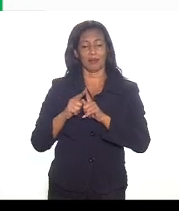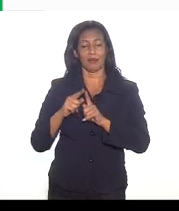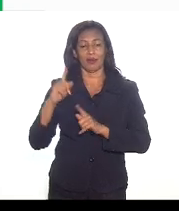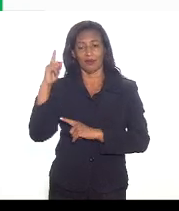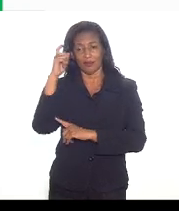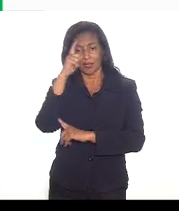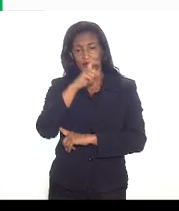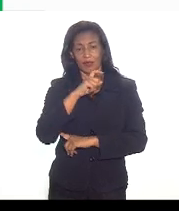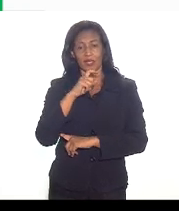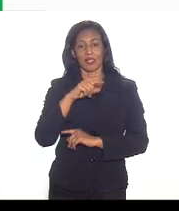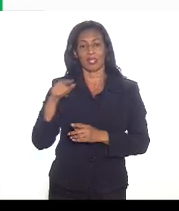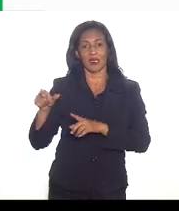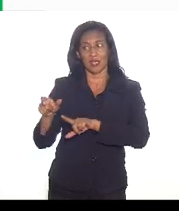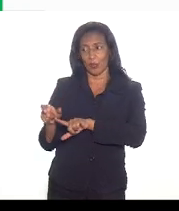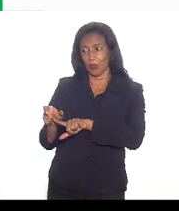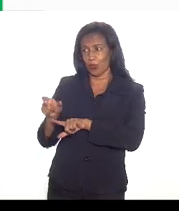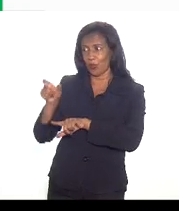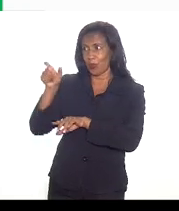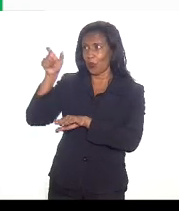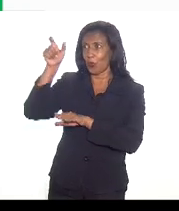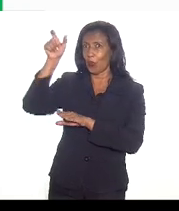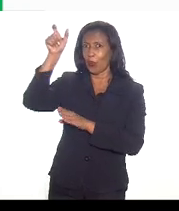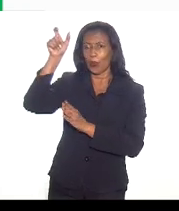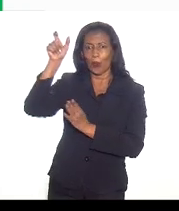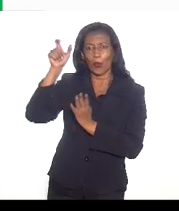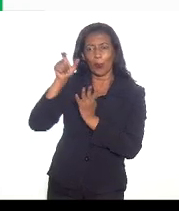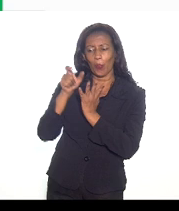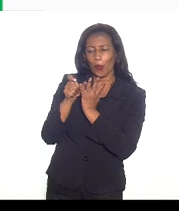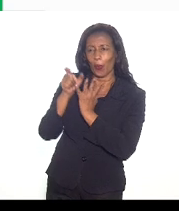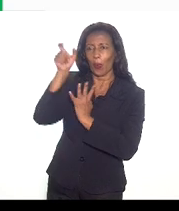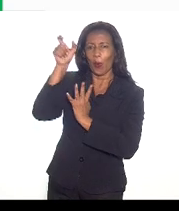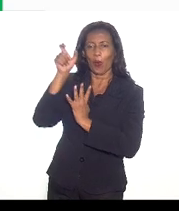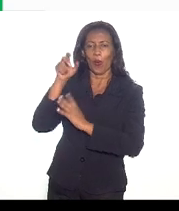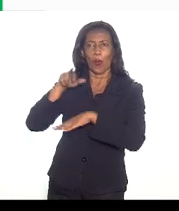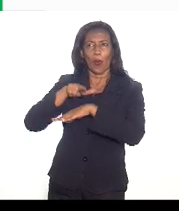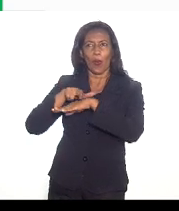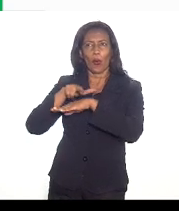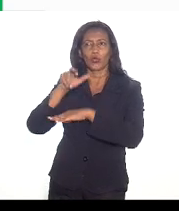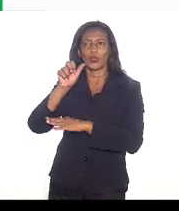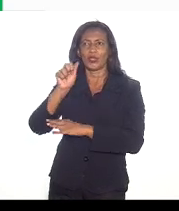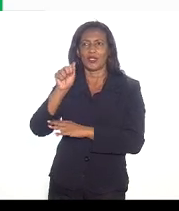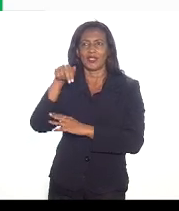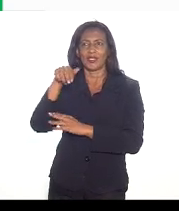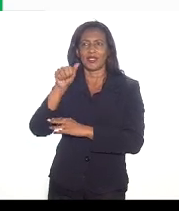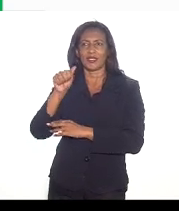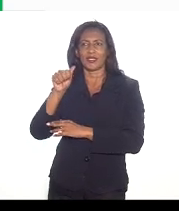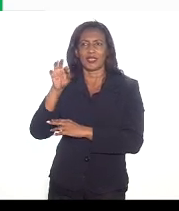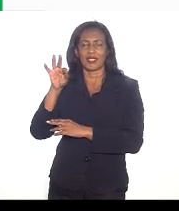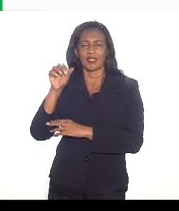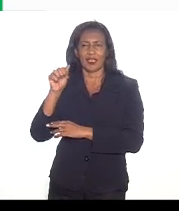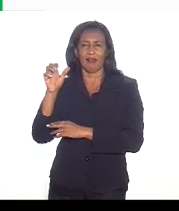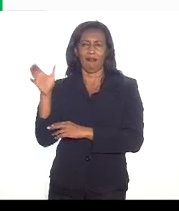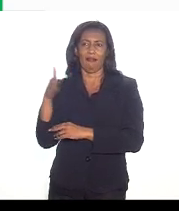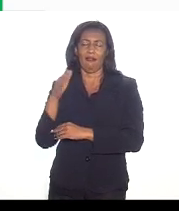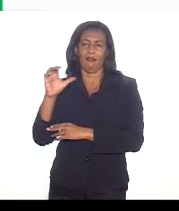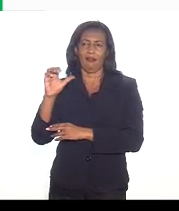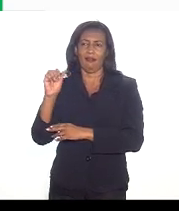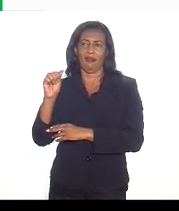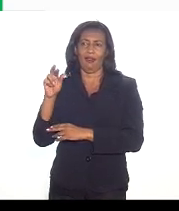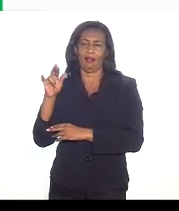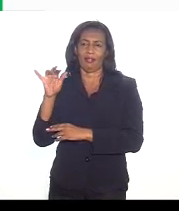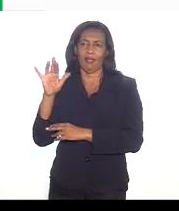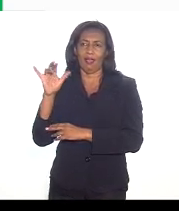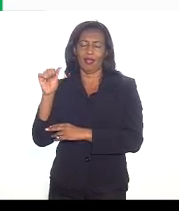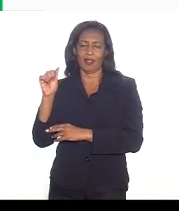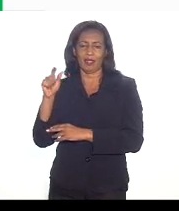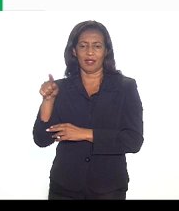E Santa Catarina aparece novamente como o estado mais industrializado, né? Santa Catarina, então, não é só micro e